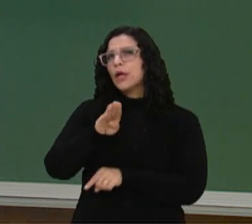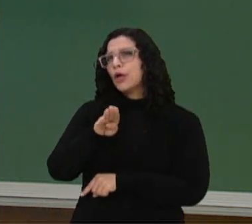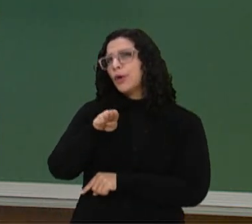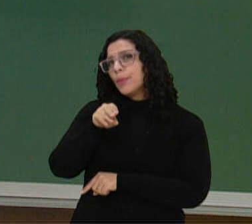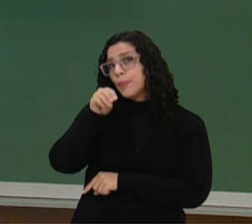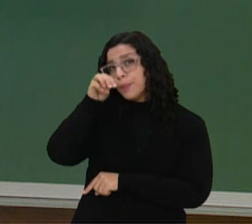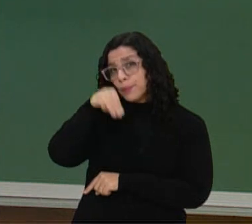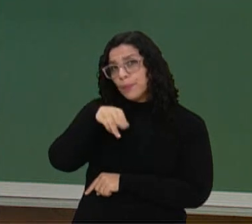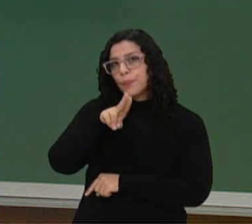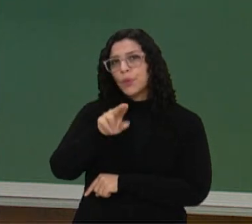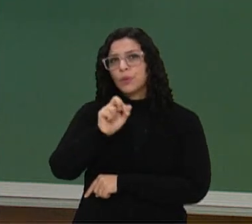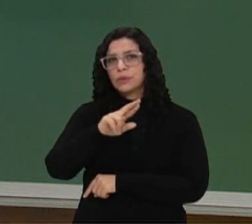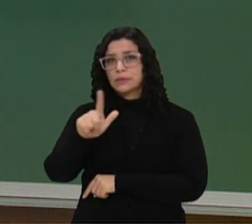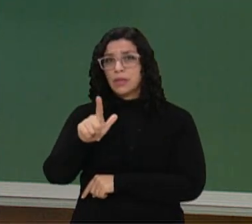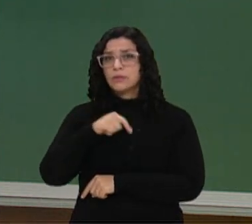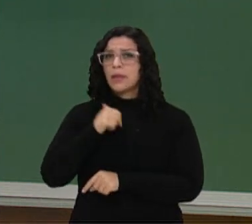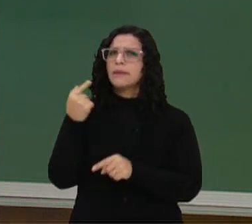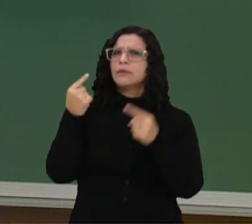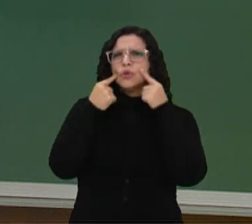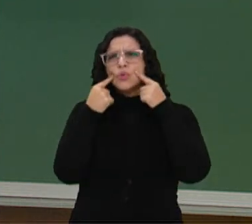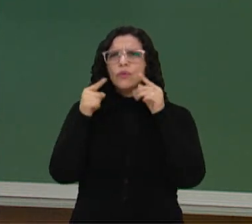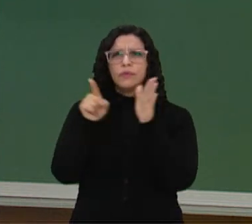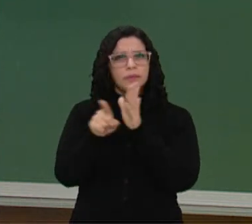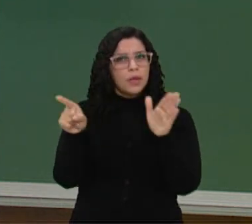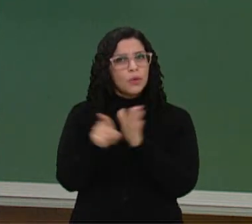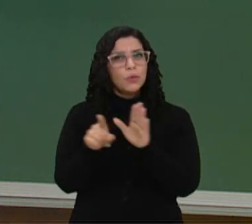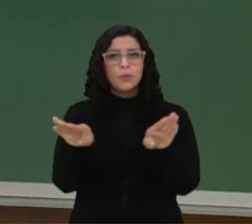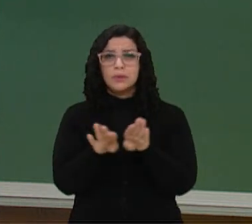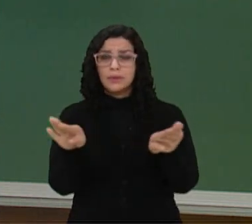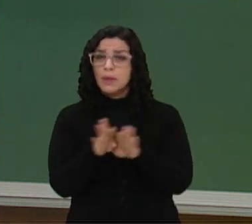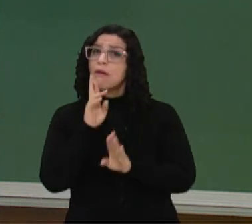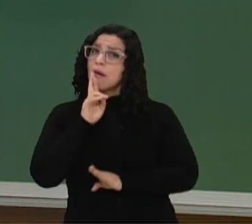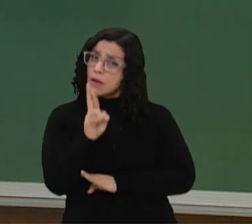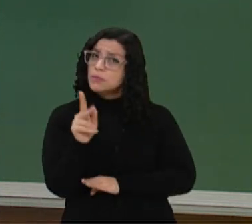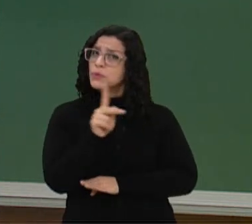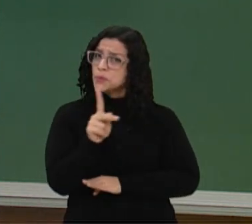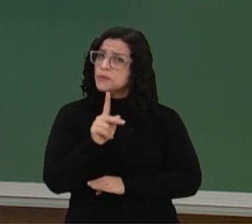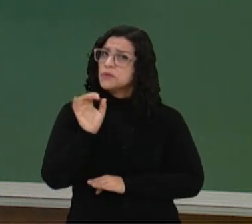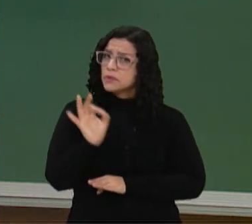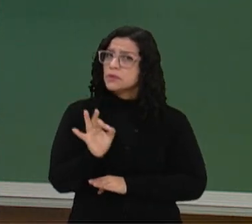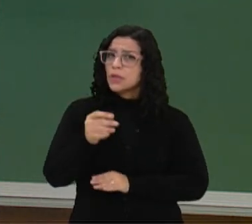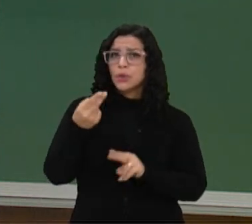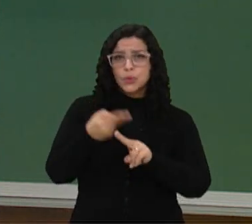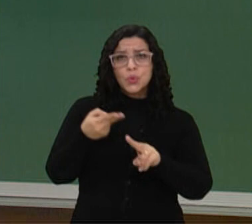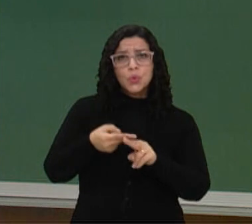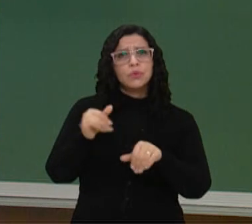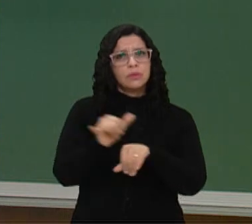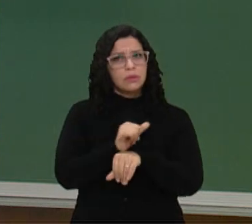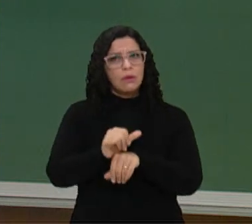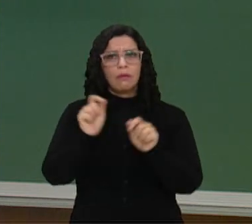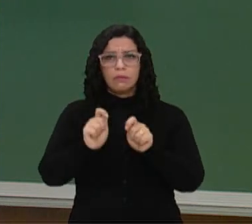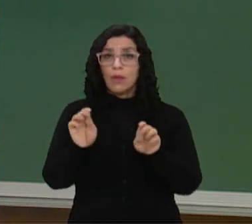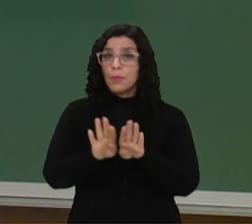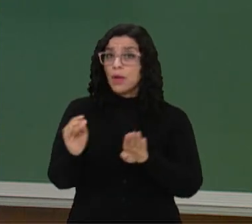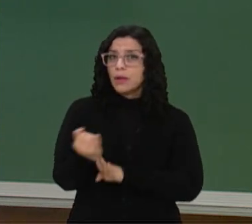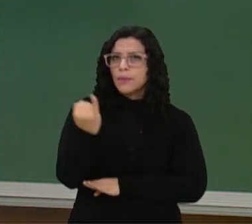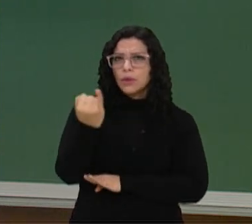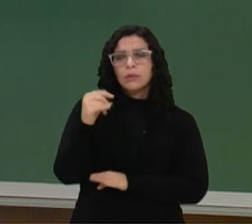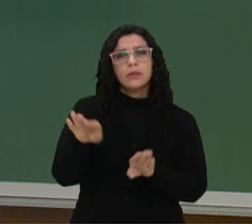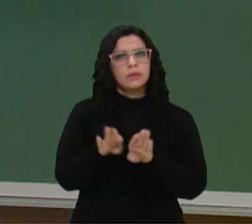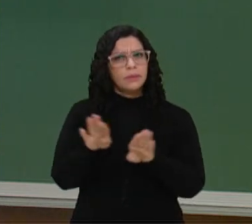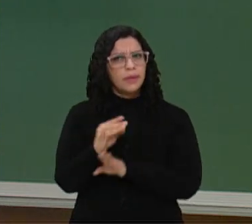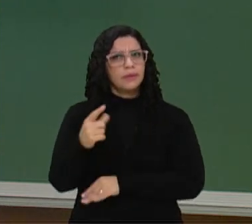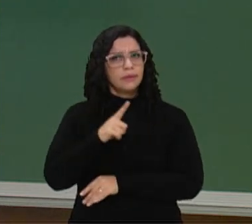dúvida. Se houver alguma pergunta, alguma saudação do seu professor, responda também. Utilize esse recurso. Ele é bastante útil,